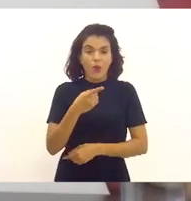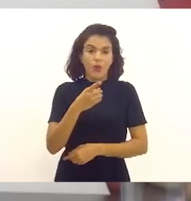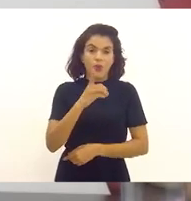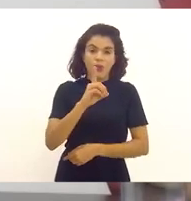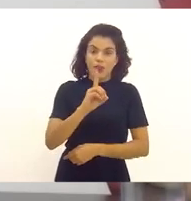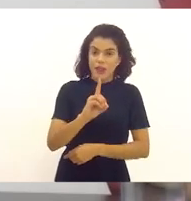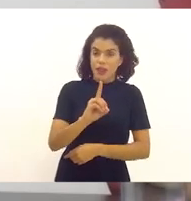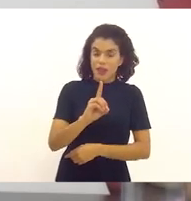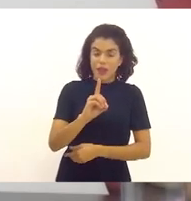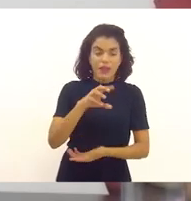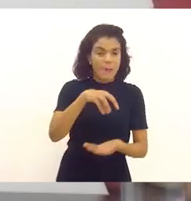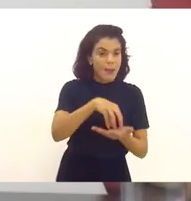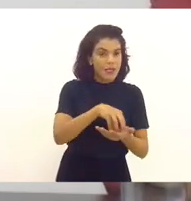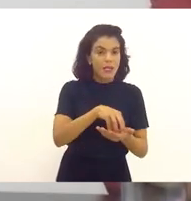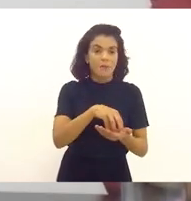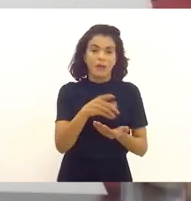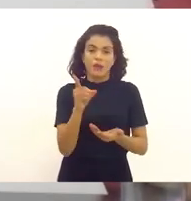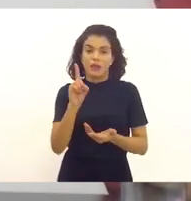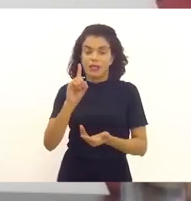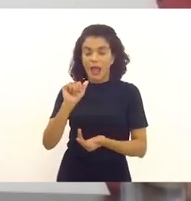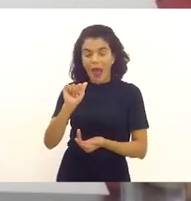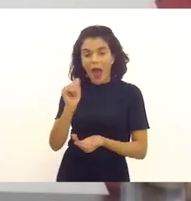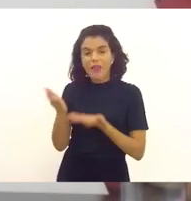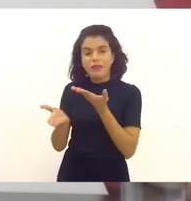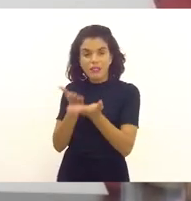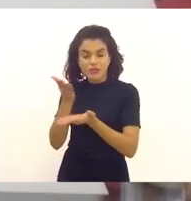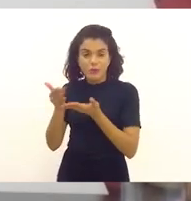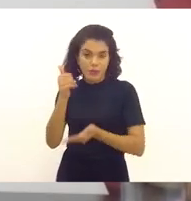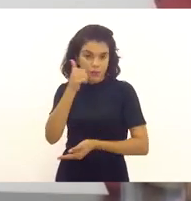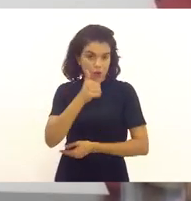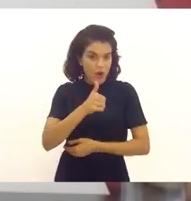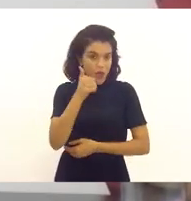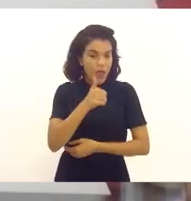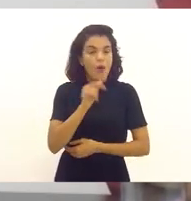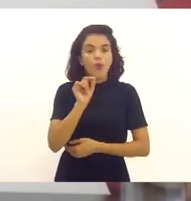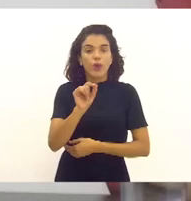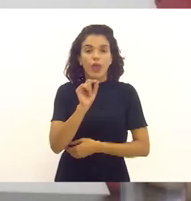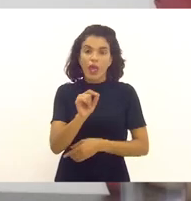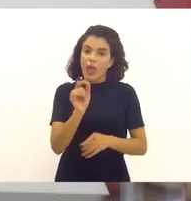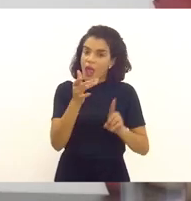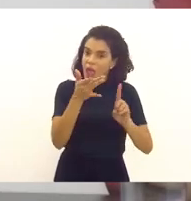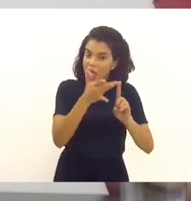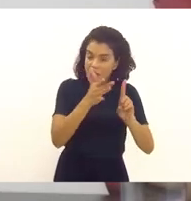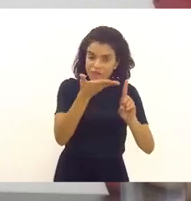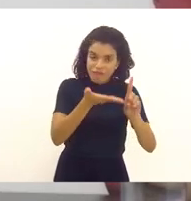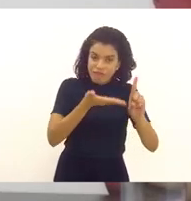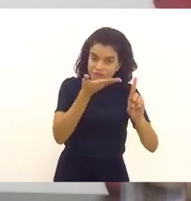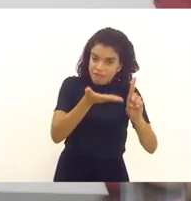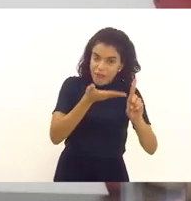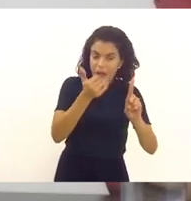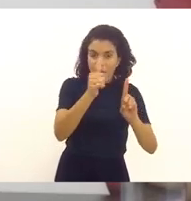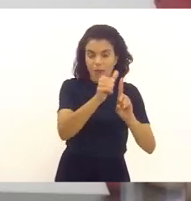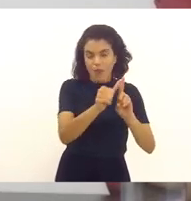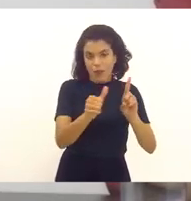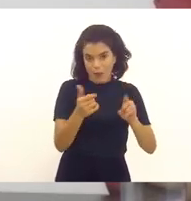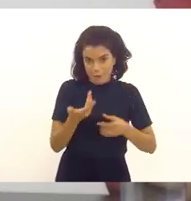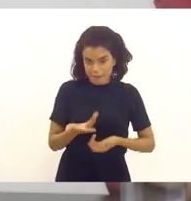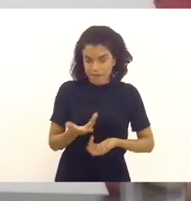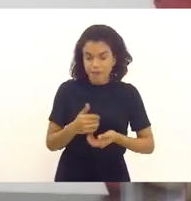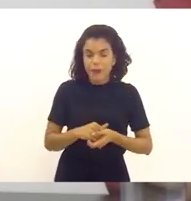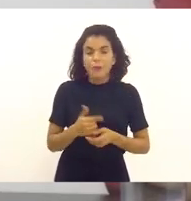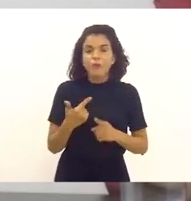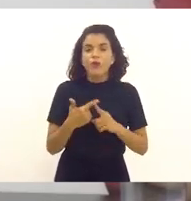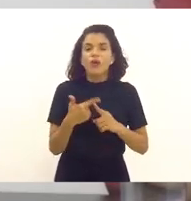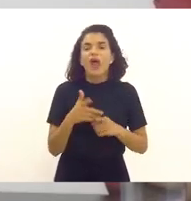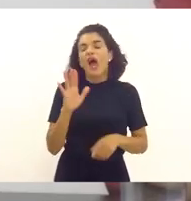é efetivamente se Combate à violência contra a mulher e não revitizar eu costumo até falar para o policial civil é